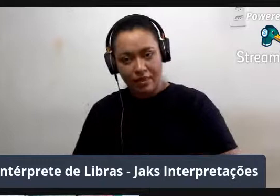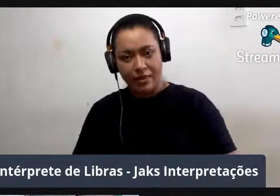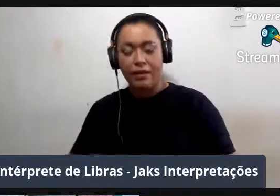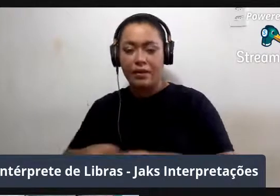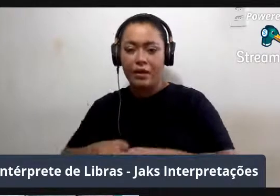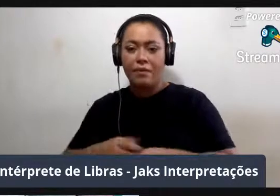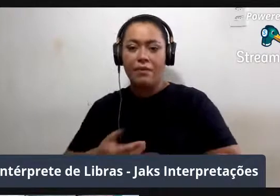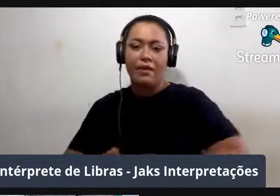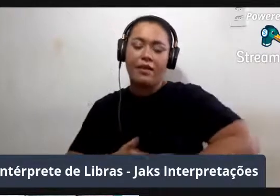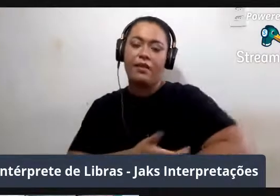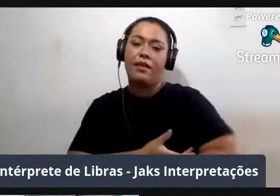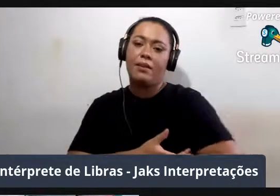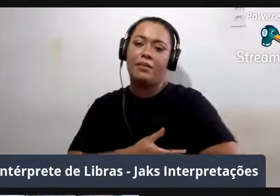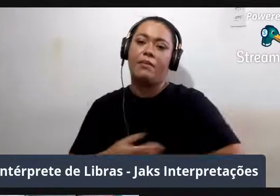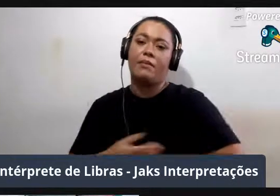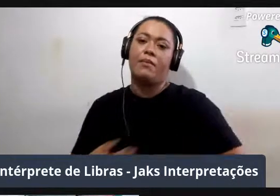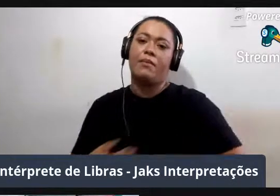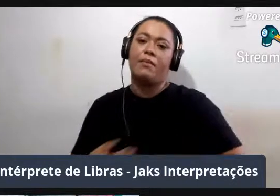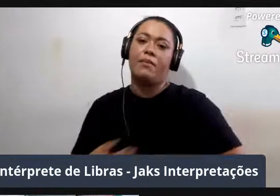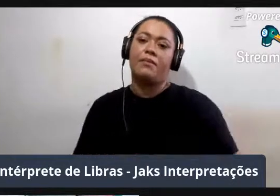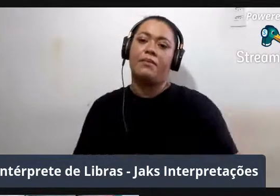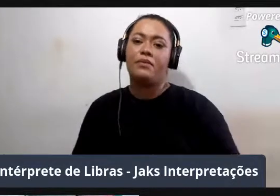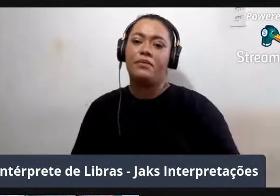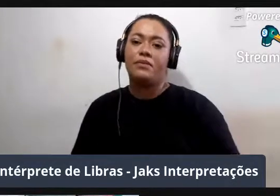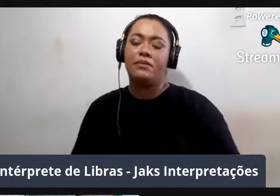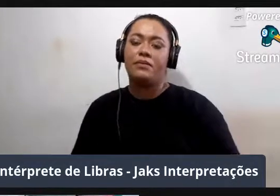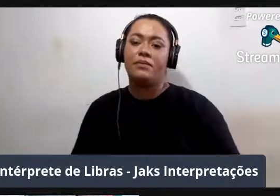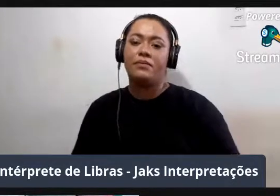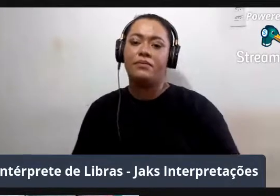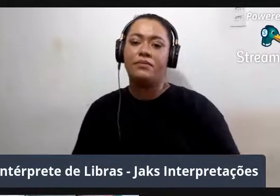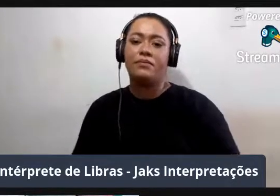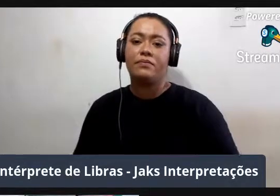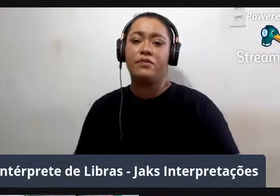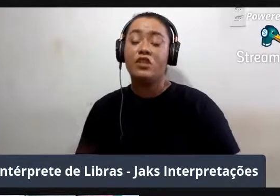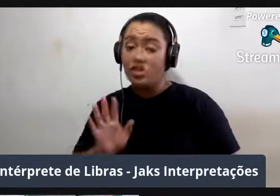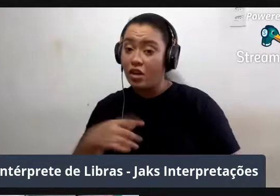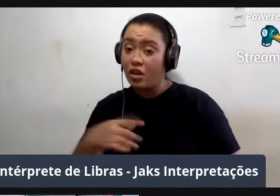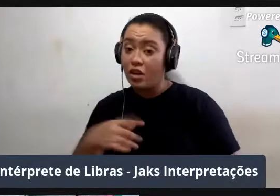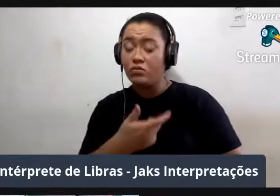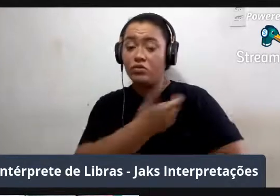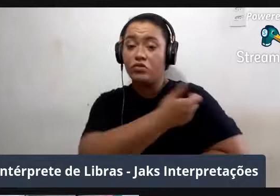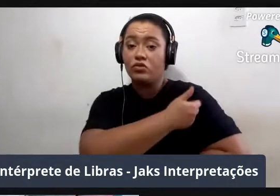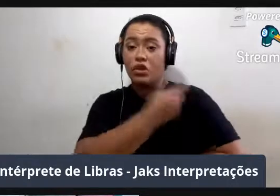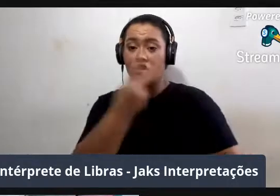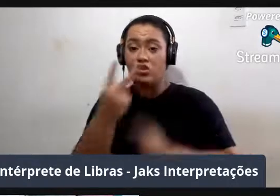Entendi. E vocês já tomaram a segunda dose? Já.